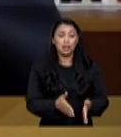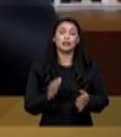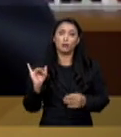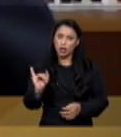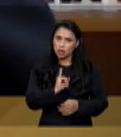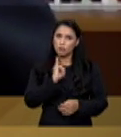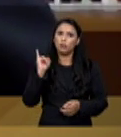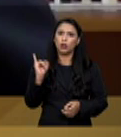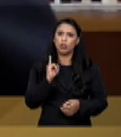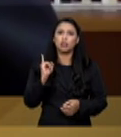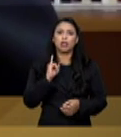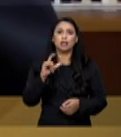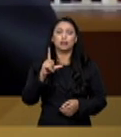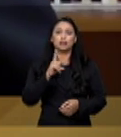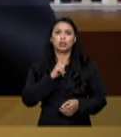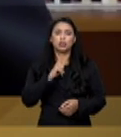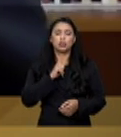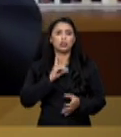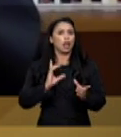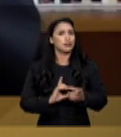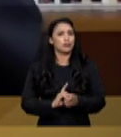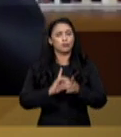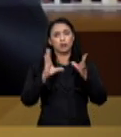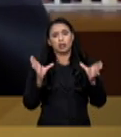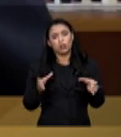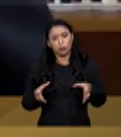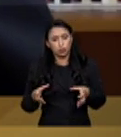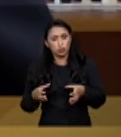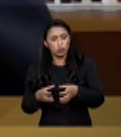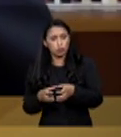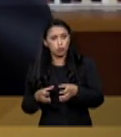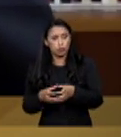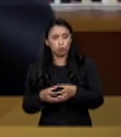à atuação democrática das minorias